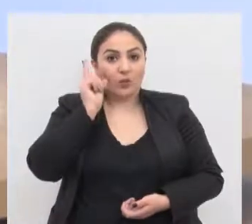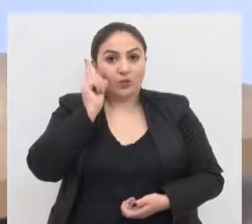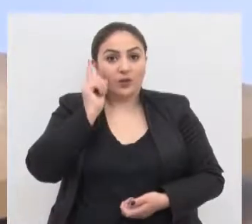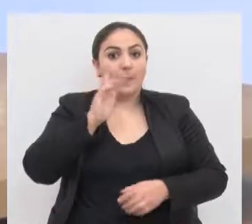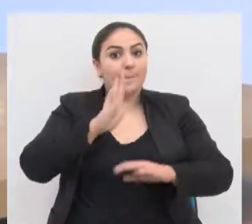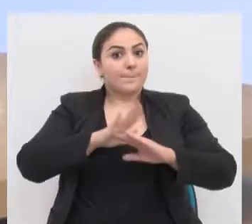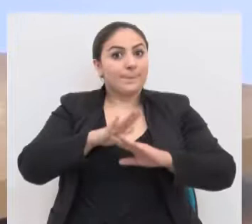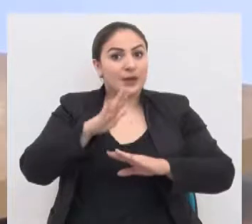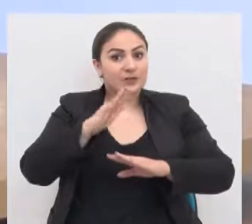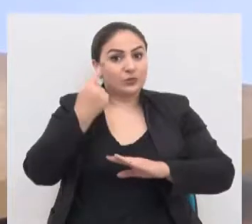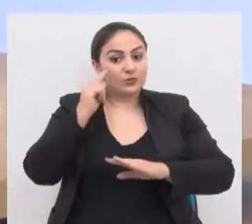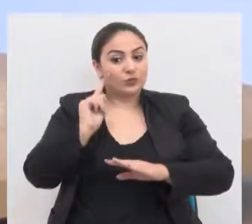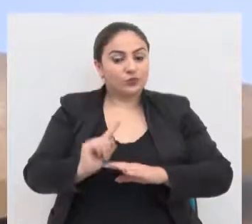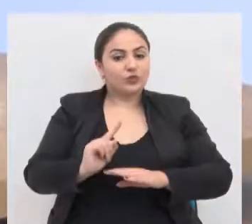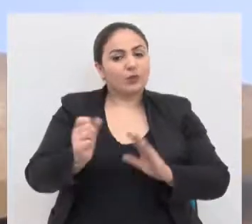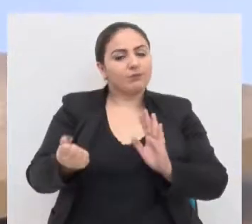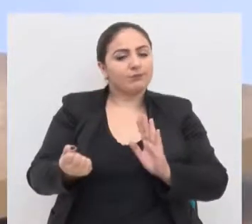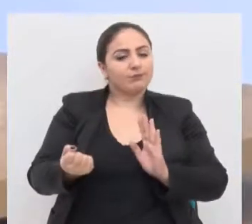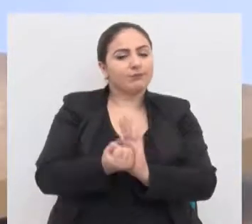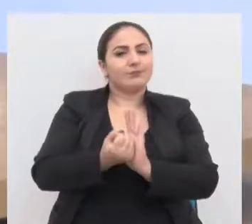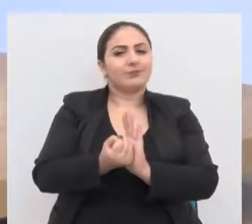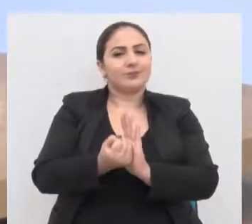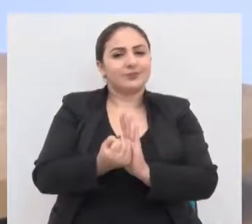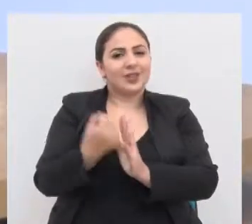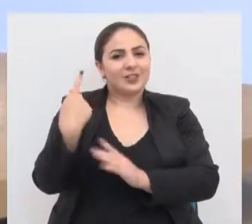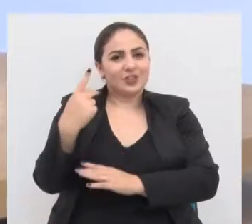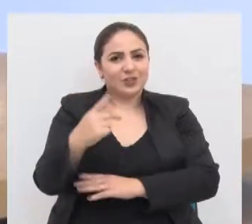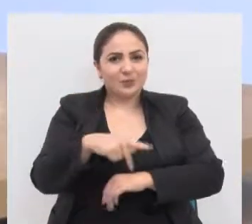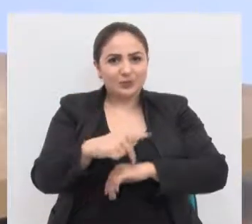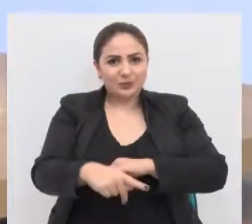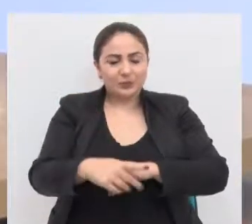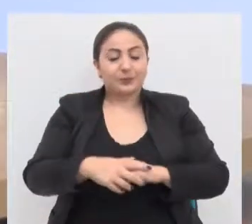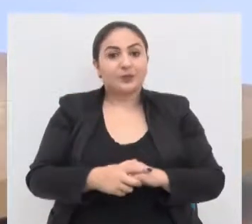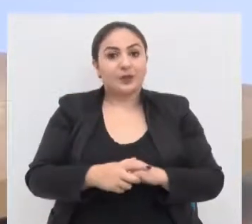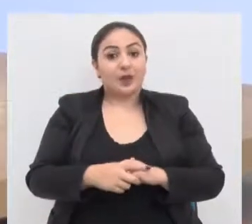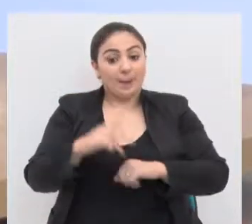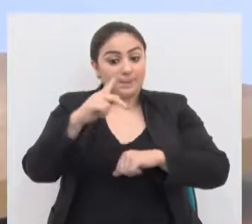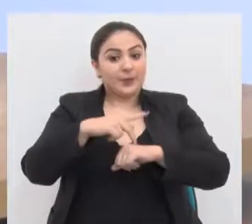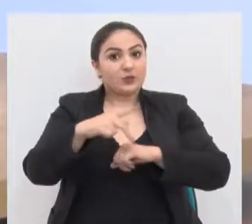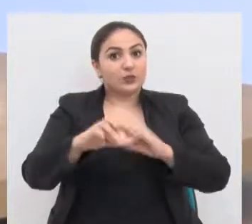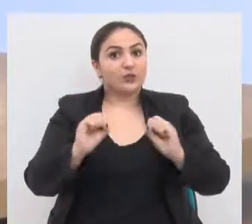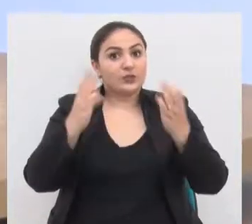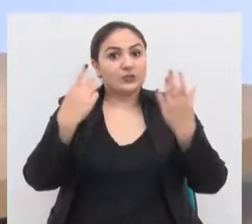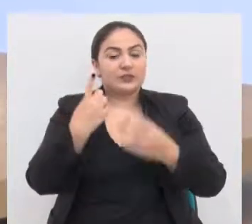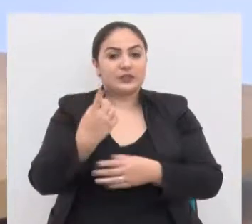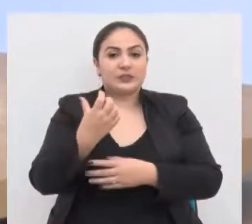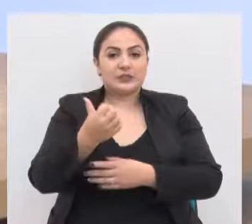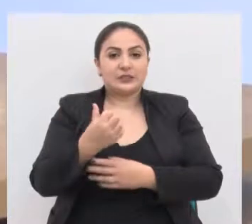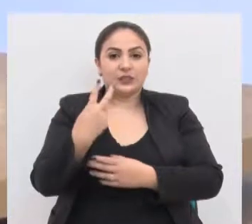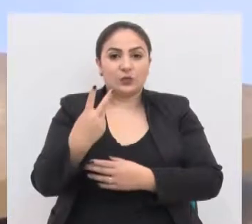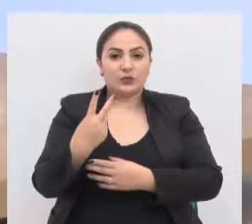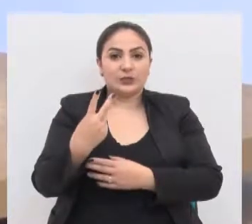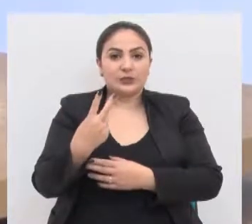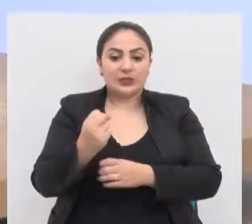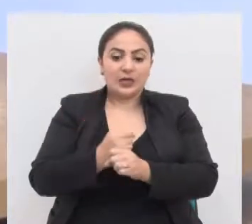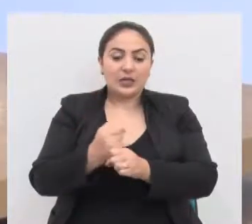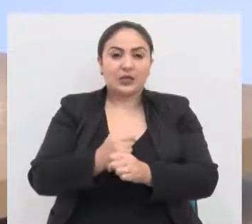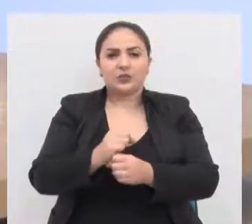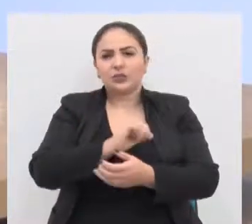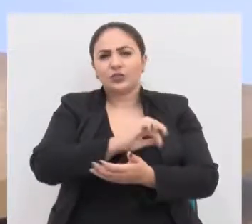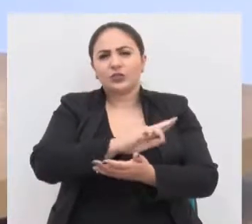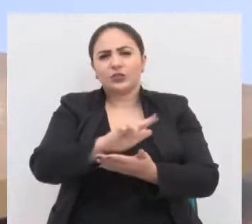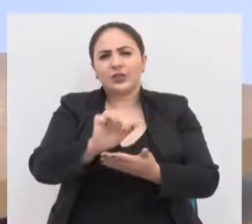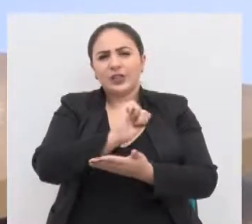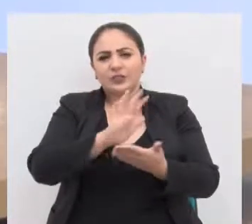Ontem foi mais um dia marcante em nossa história. Passo Fundo comemorou 162 anos com uma série